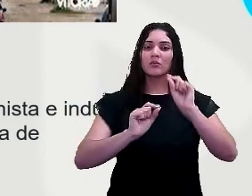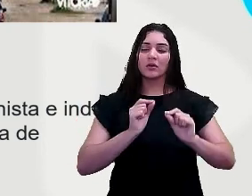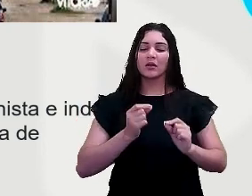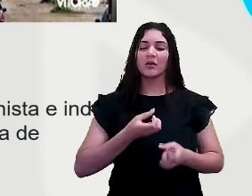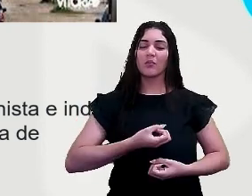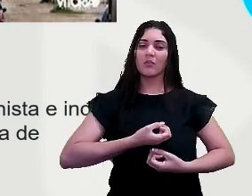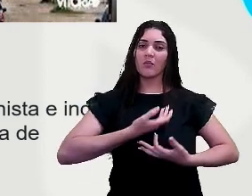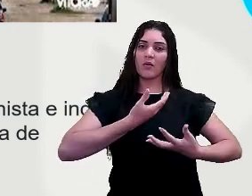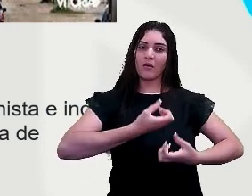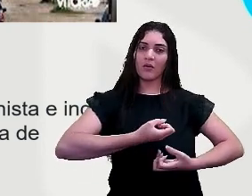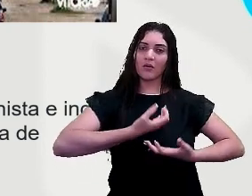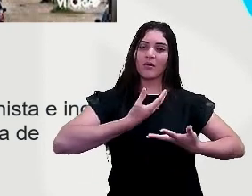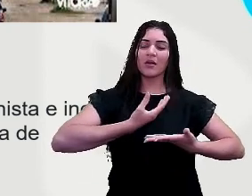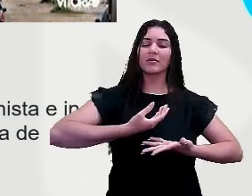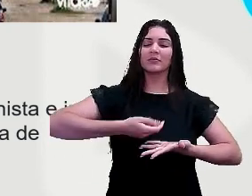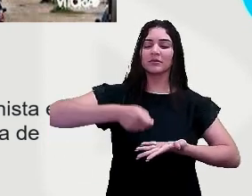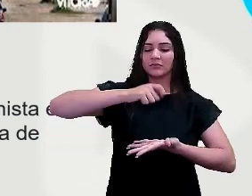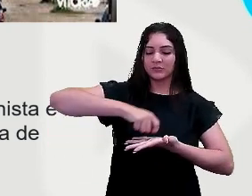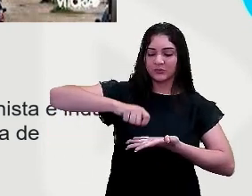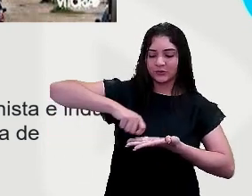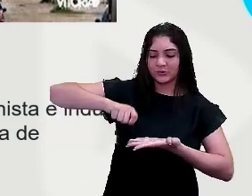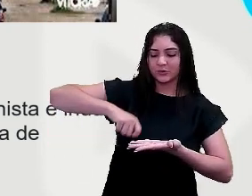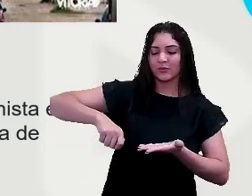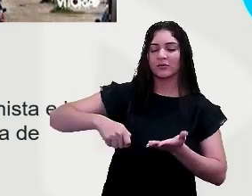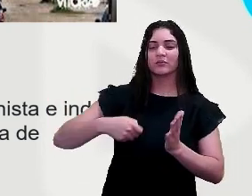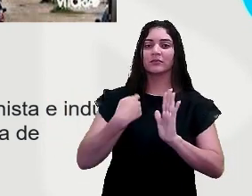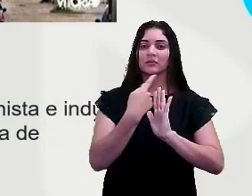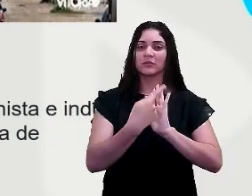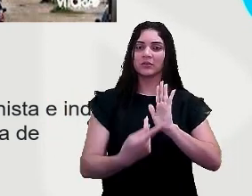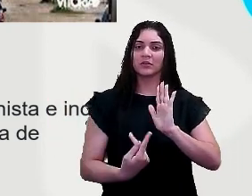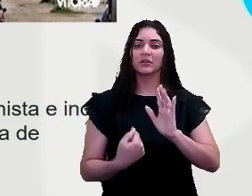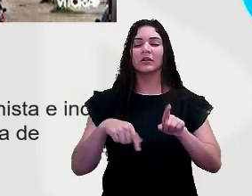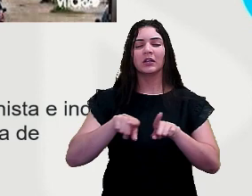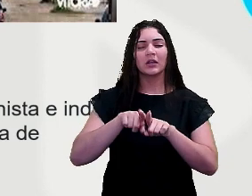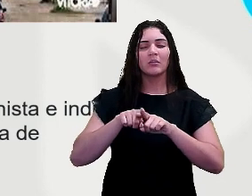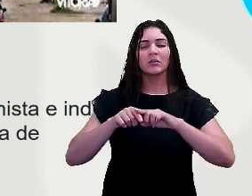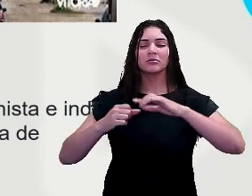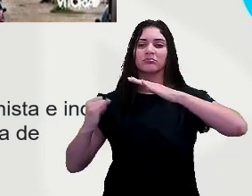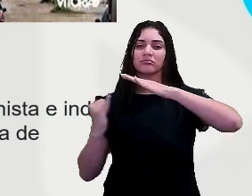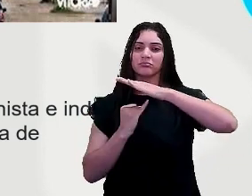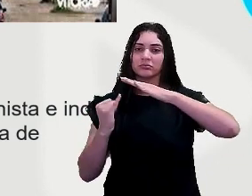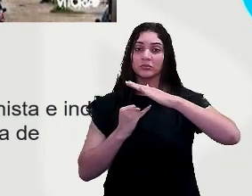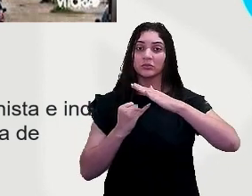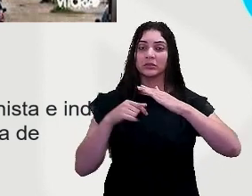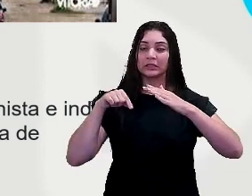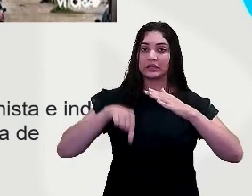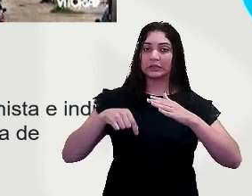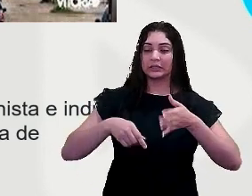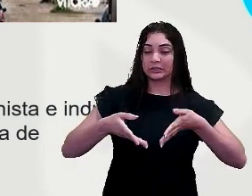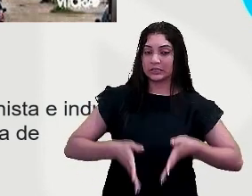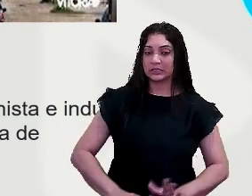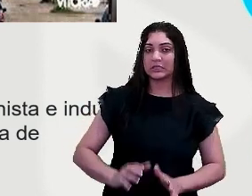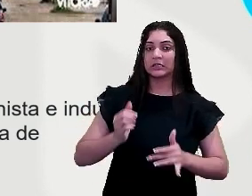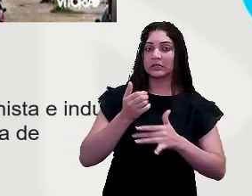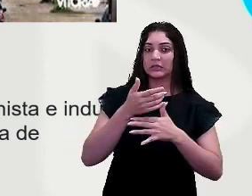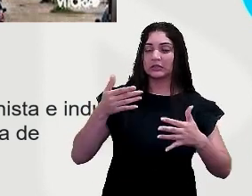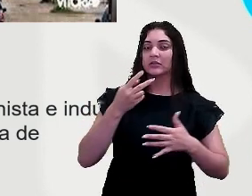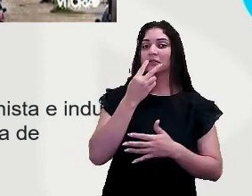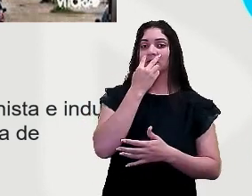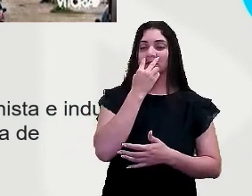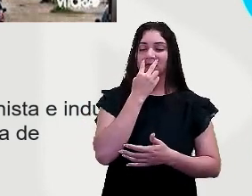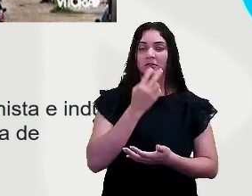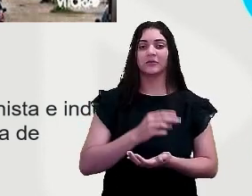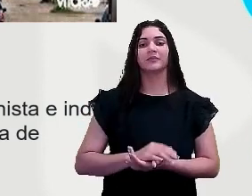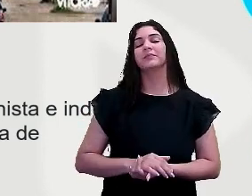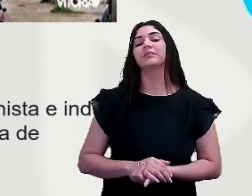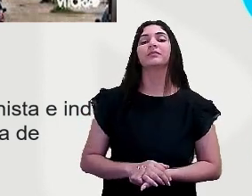poeta, um escritor, um desenhista e também um industrial vitoriense, nascido em Vitória de